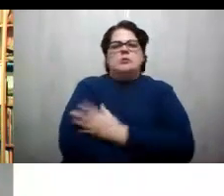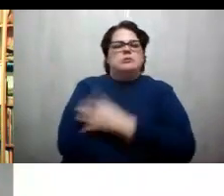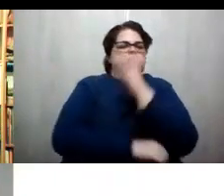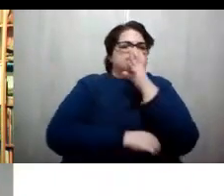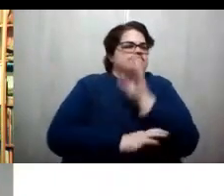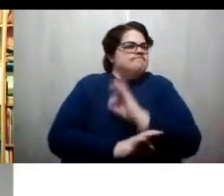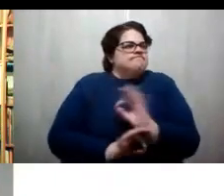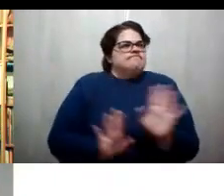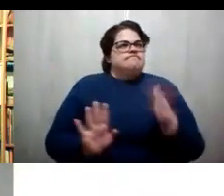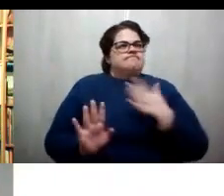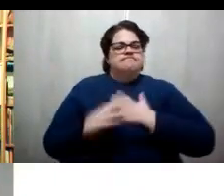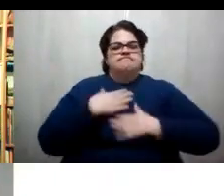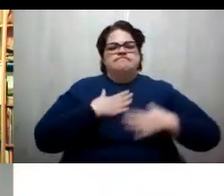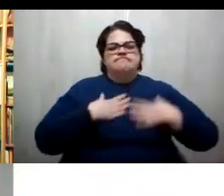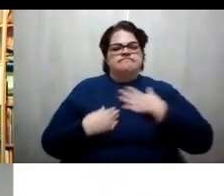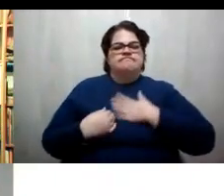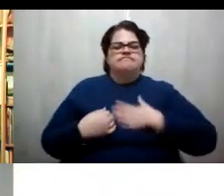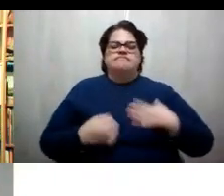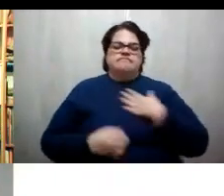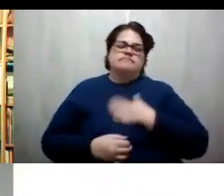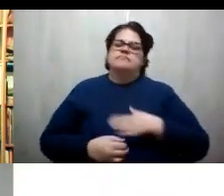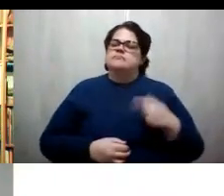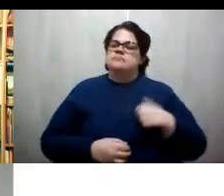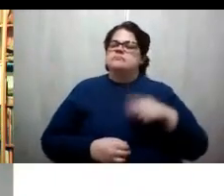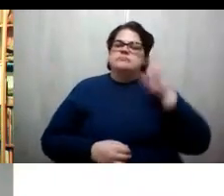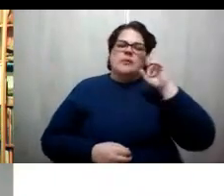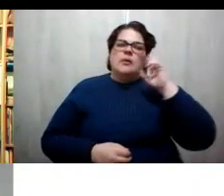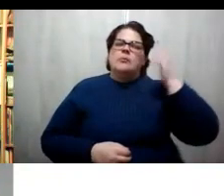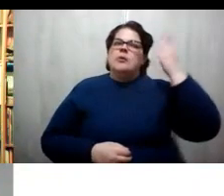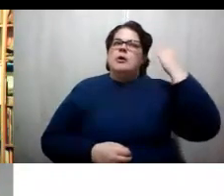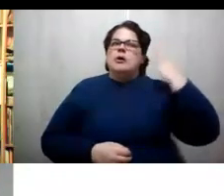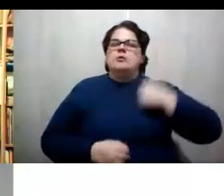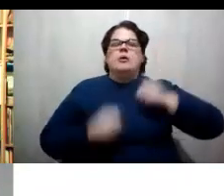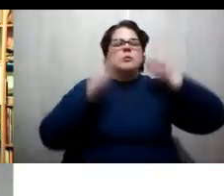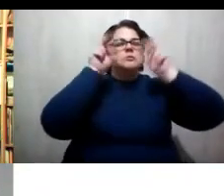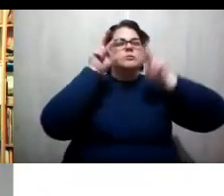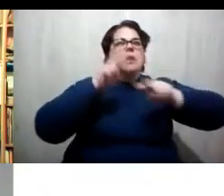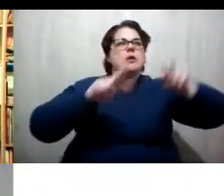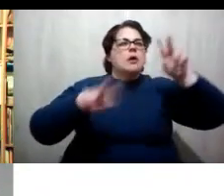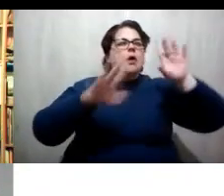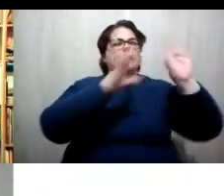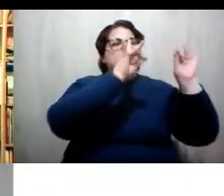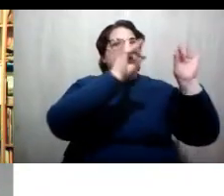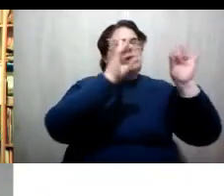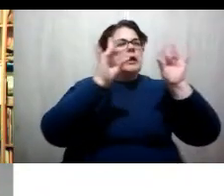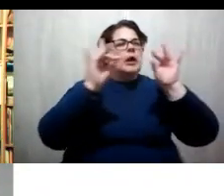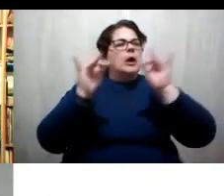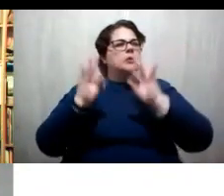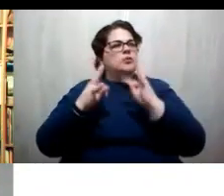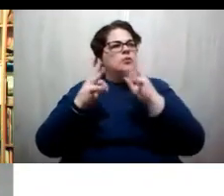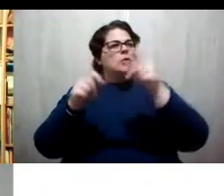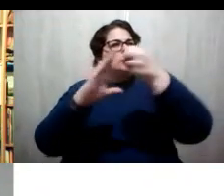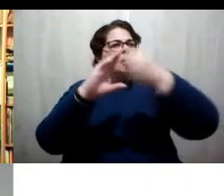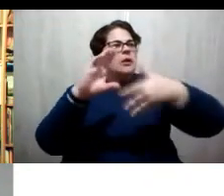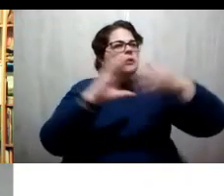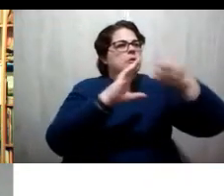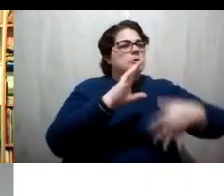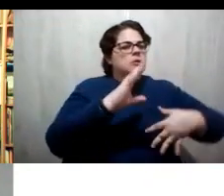Me senti tão realizado. Lembrei muito de quando enxergava tamanho, detalhamento e informações precisas. Olha